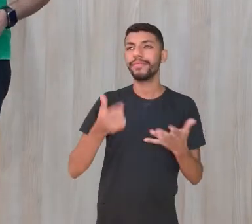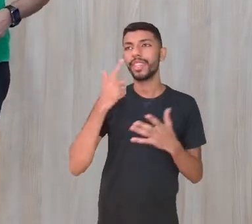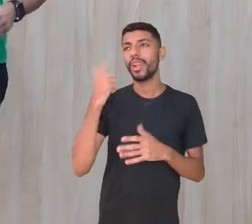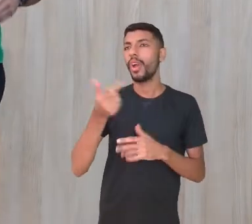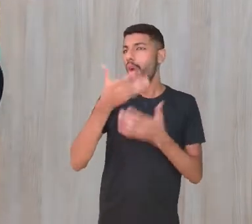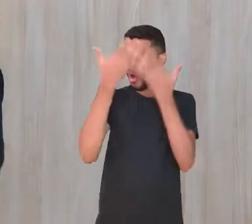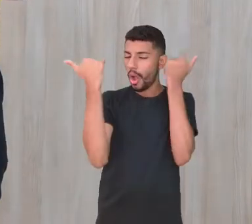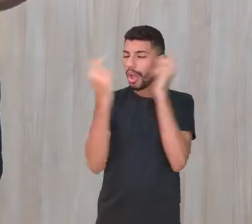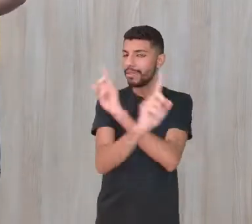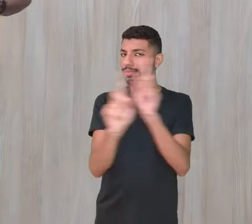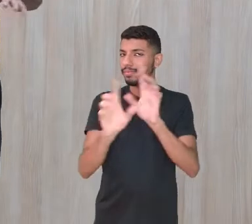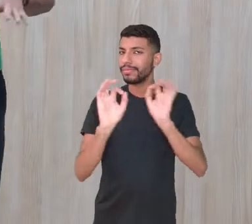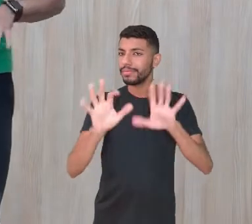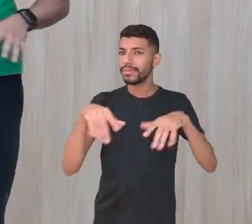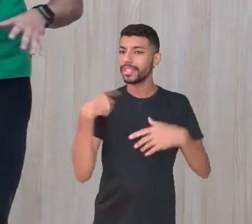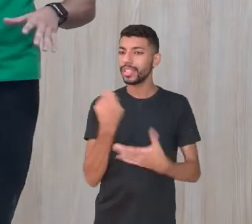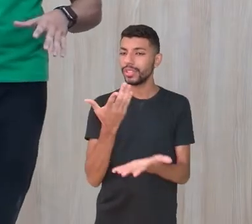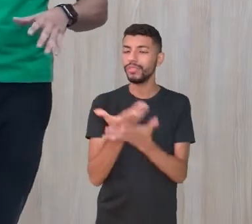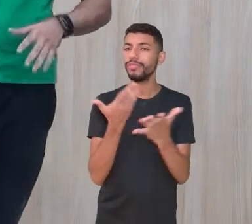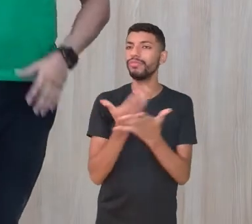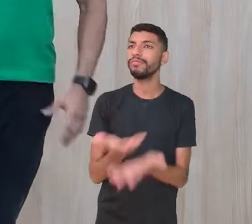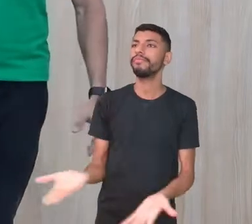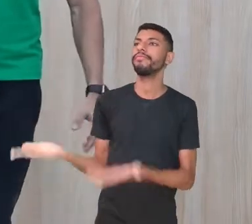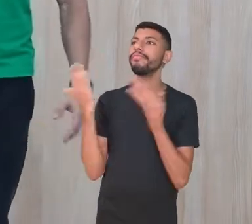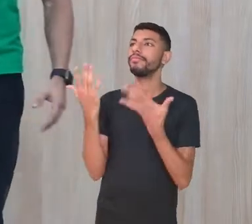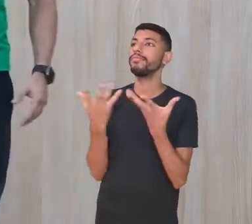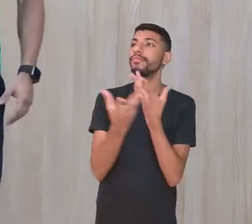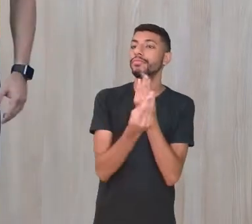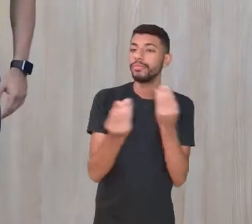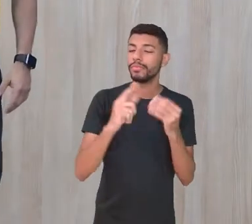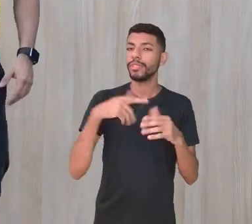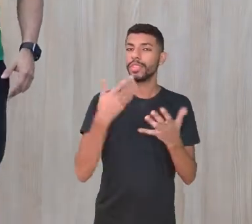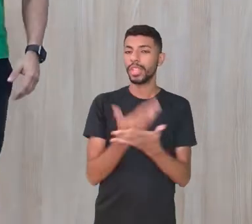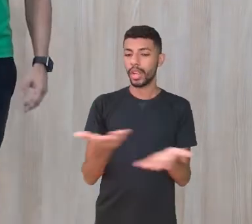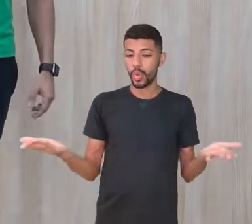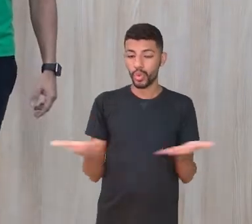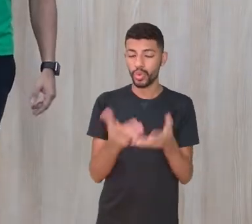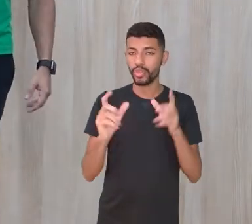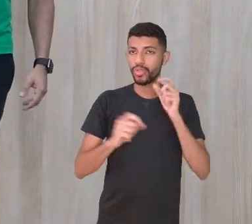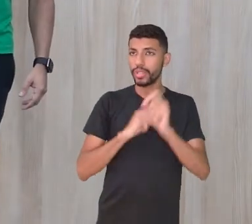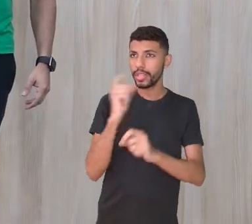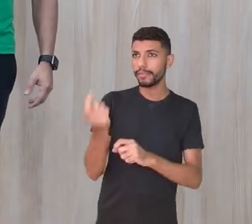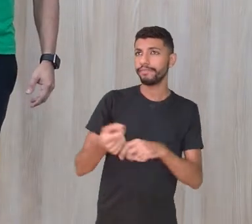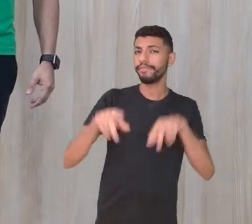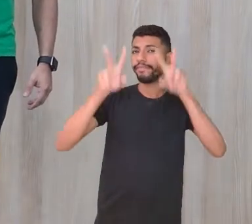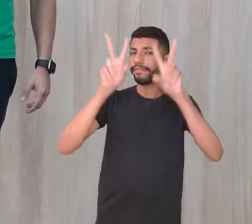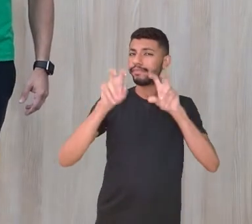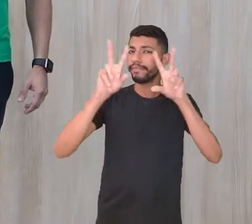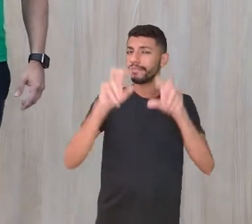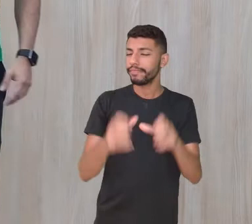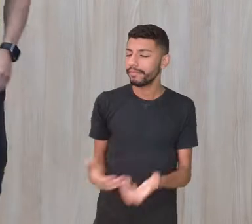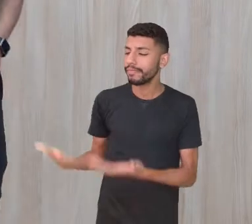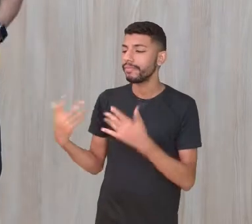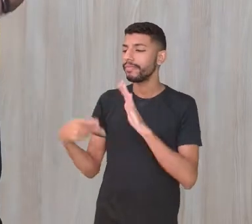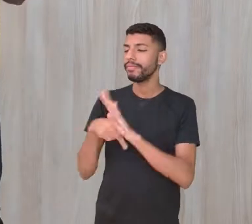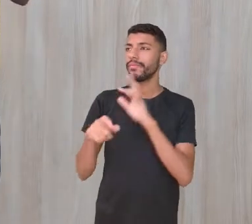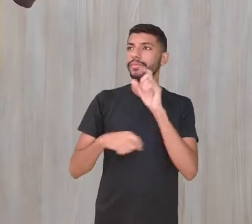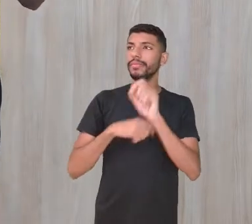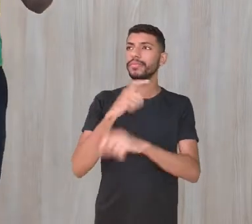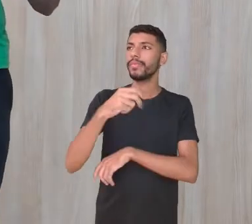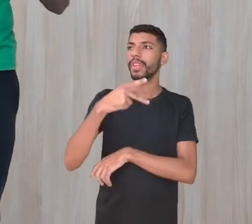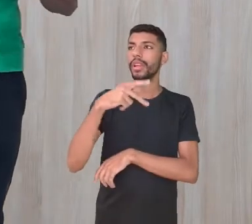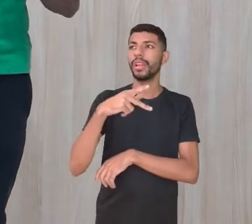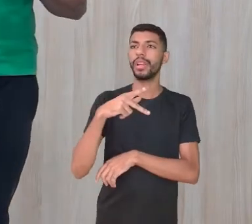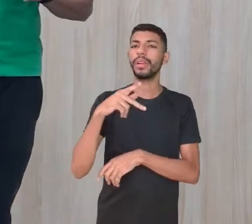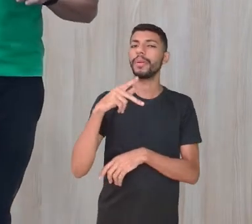esquece disso aí, que a gente vai trabalhar bastante nessa aula de hoje, essa ideia aí, certo? Da